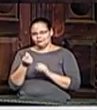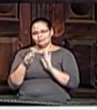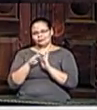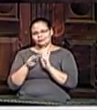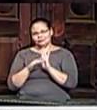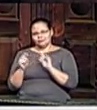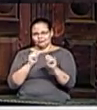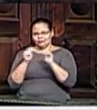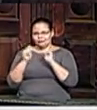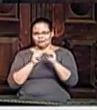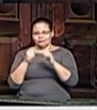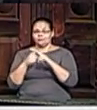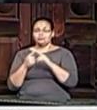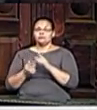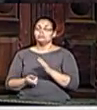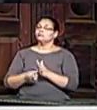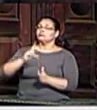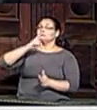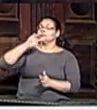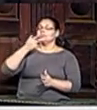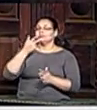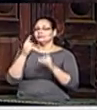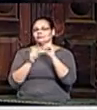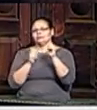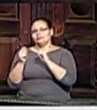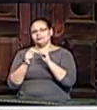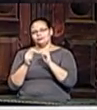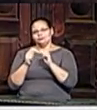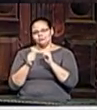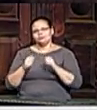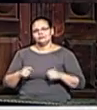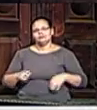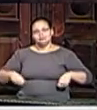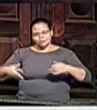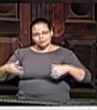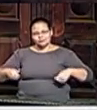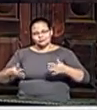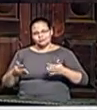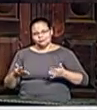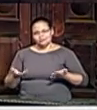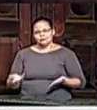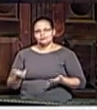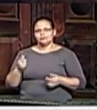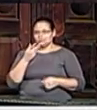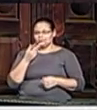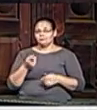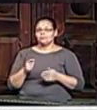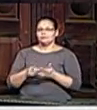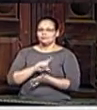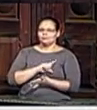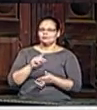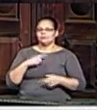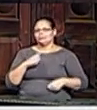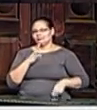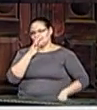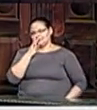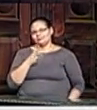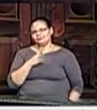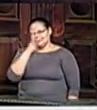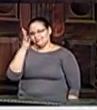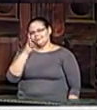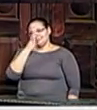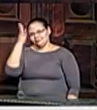mais difícil. Ou seja, então não tem justificativo. Está totalmente equivocado